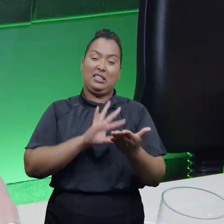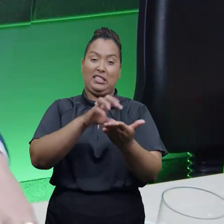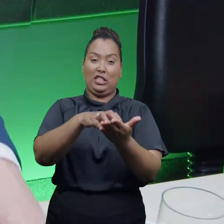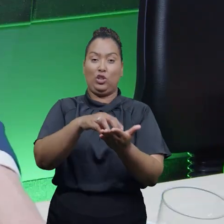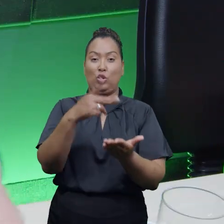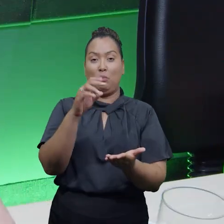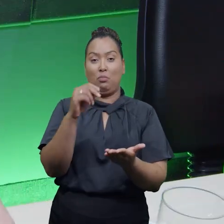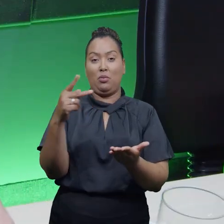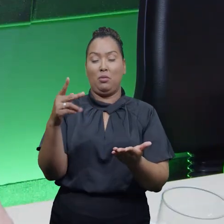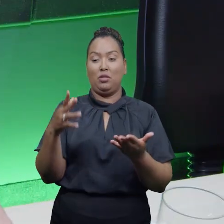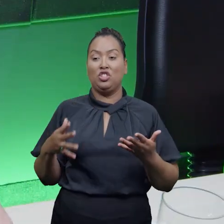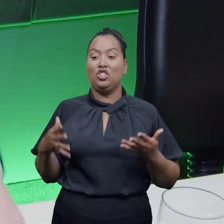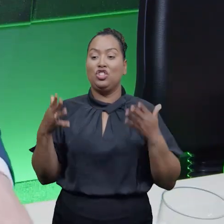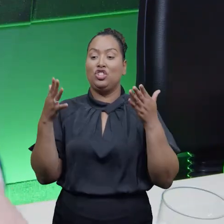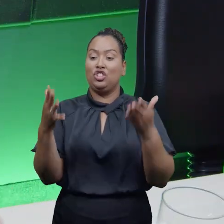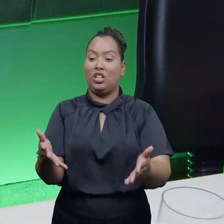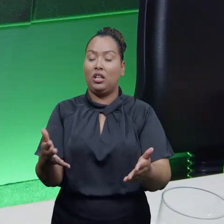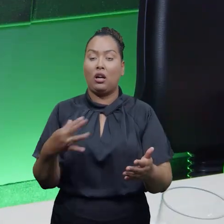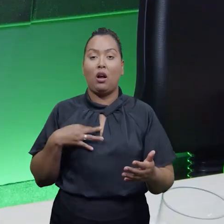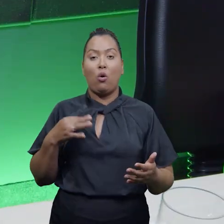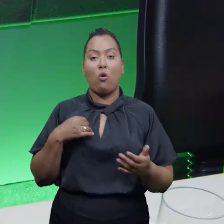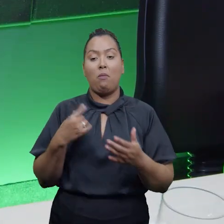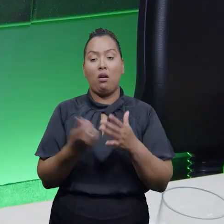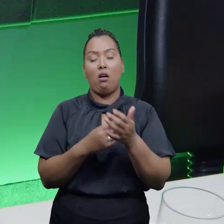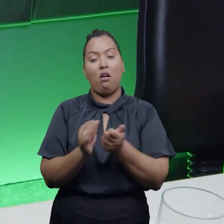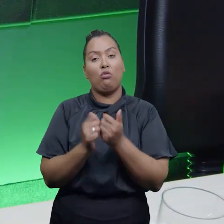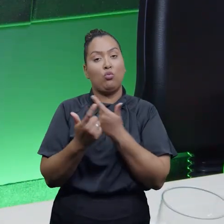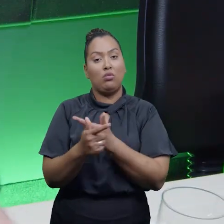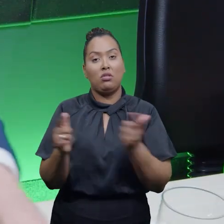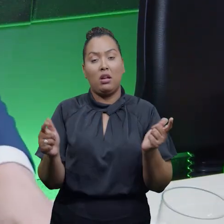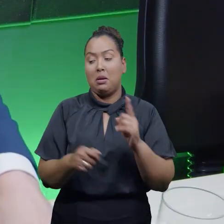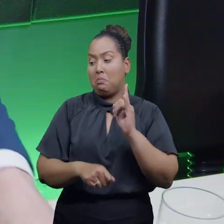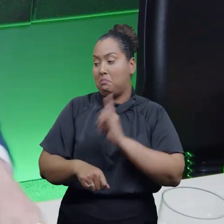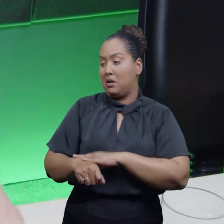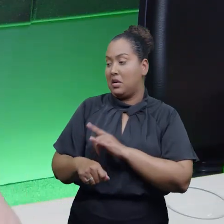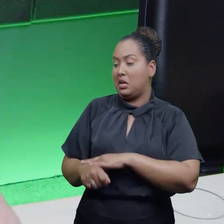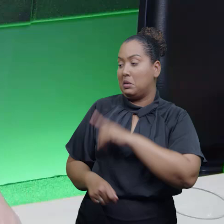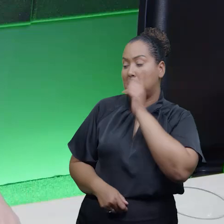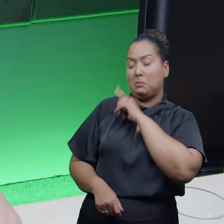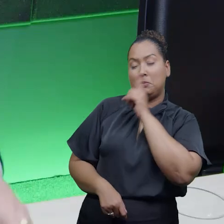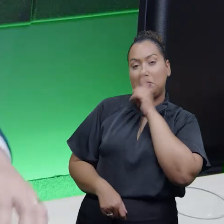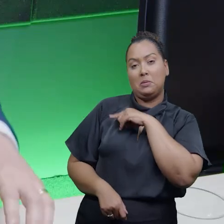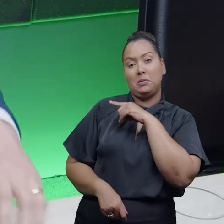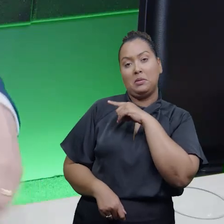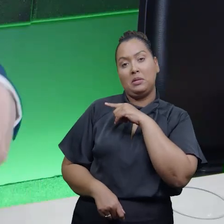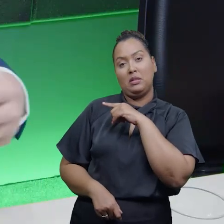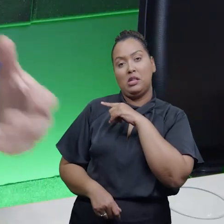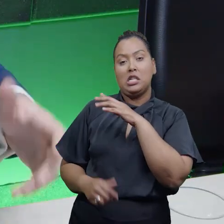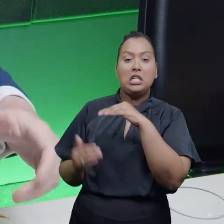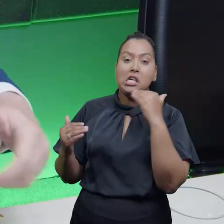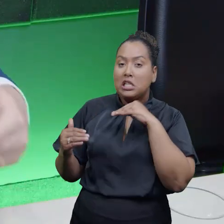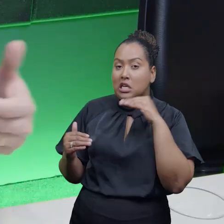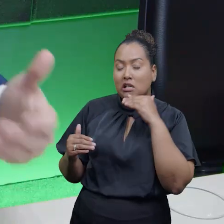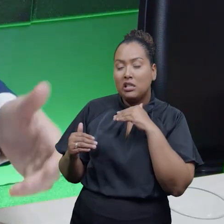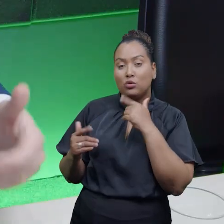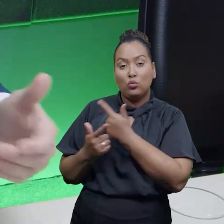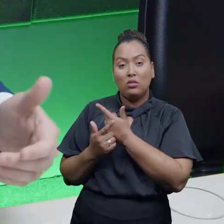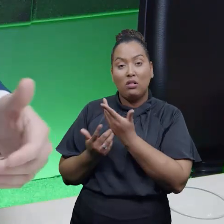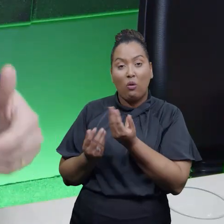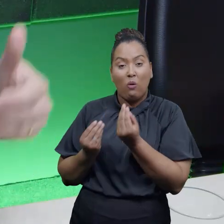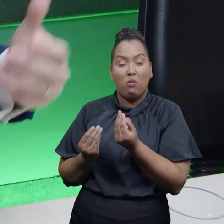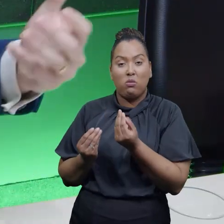doutor Rafael, no Centro Pop e não ter uma máquina de lavar roupa, ou não ter um banheiro concluído. Então, a partir